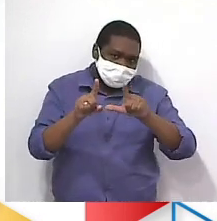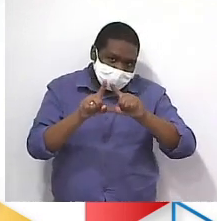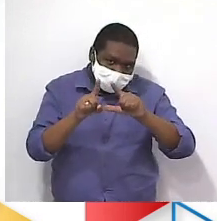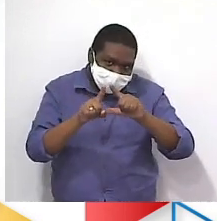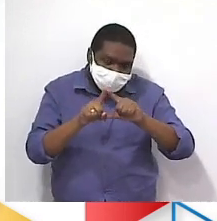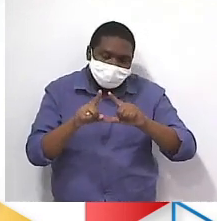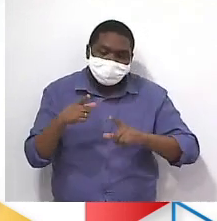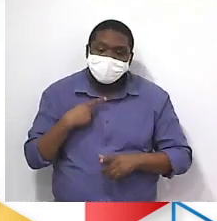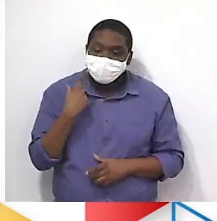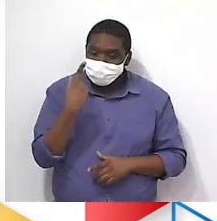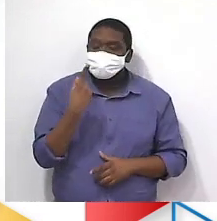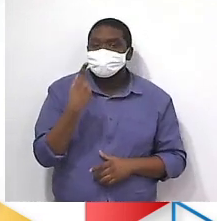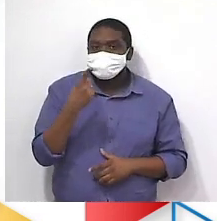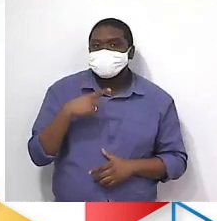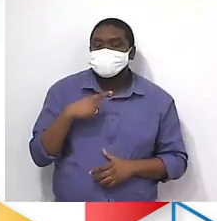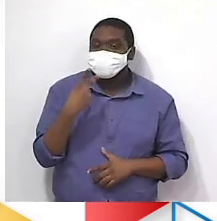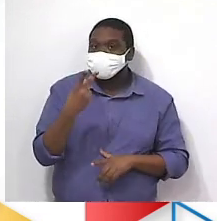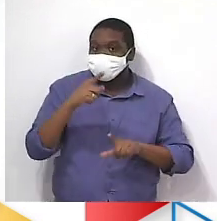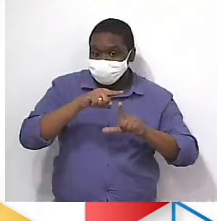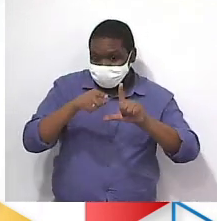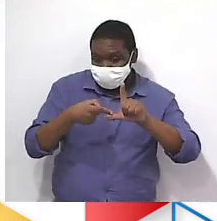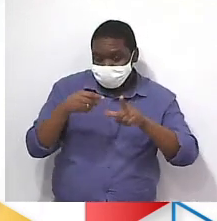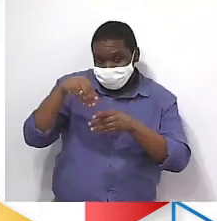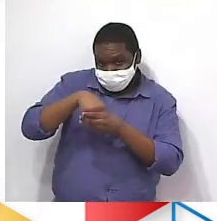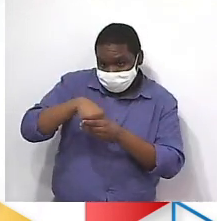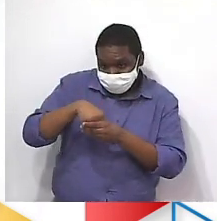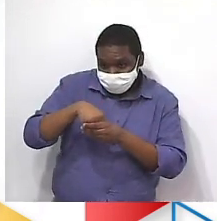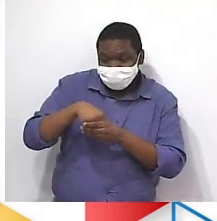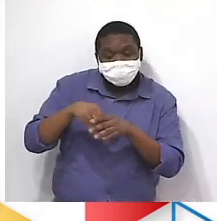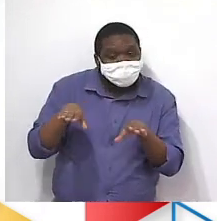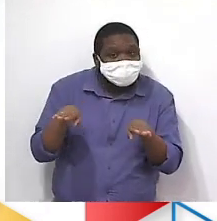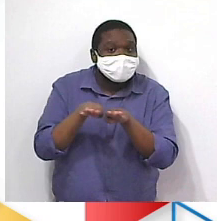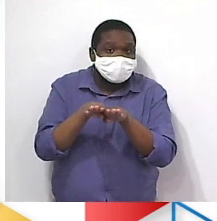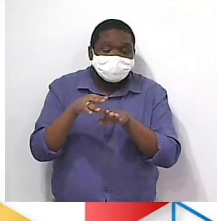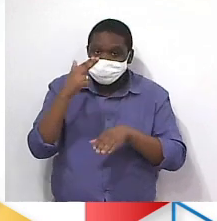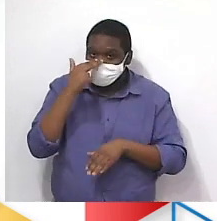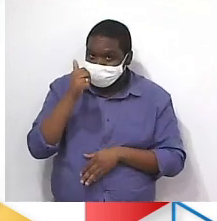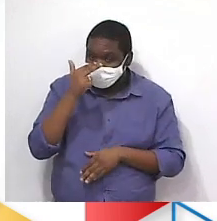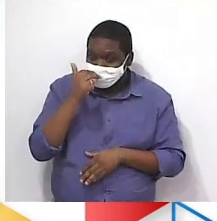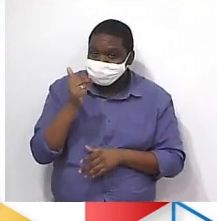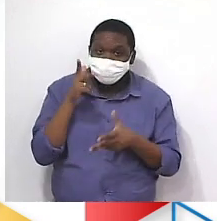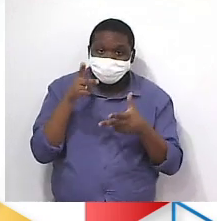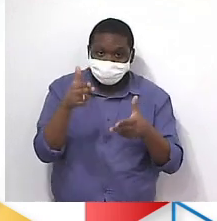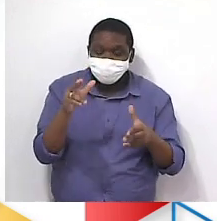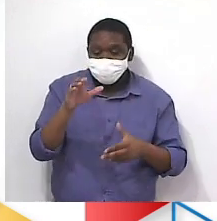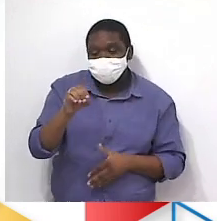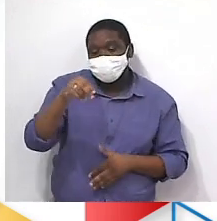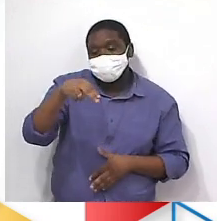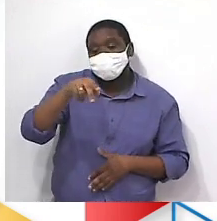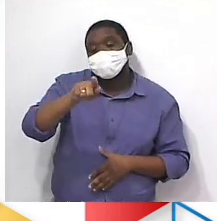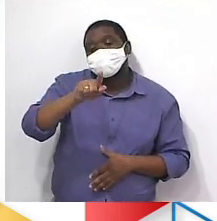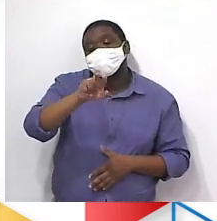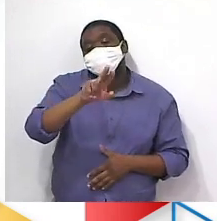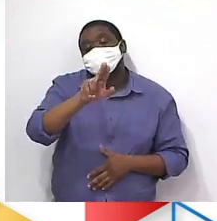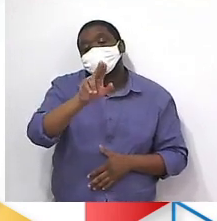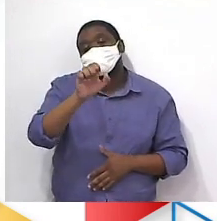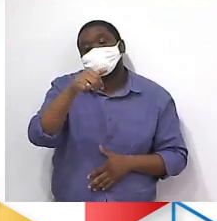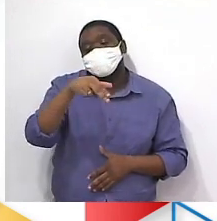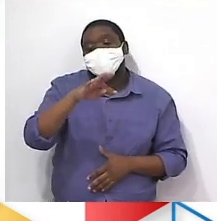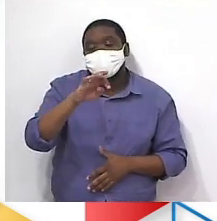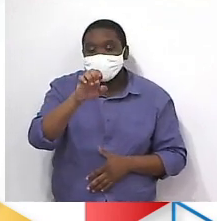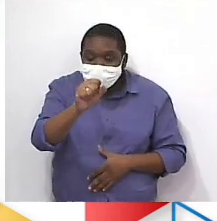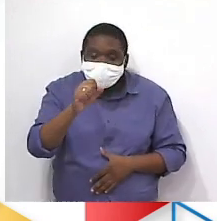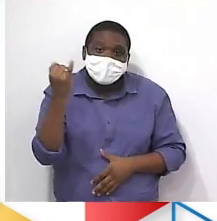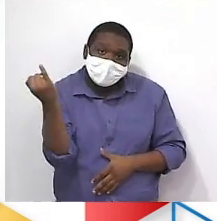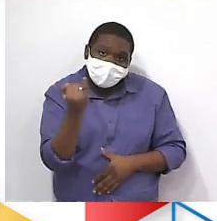Um triângulo tem dois ângulos internos congruentes. Palavra interessante. Linguagem matemática é